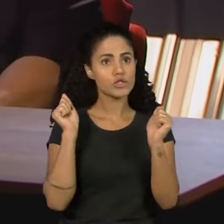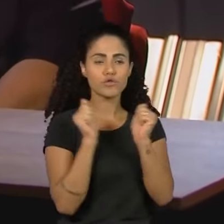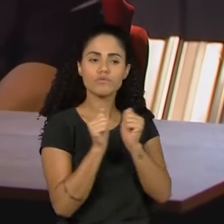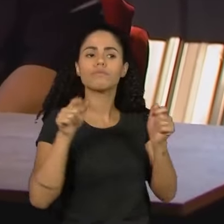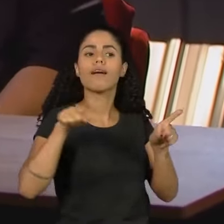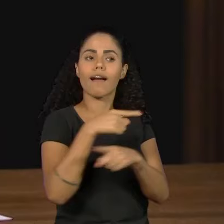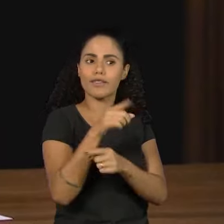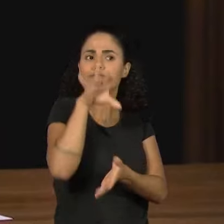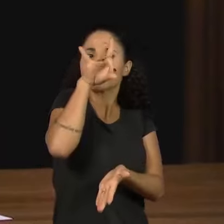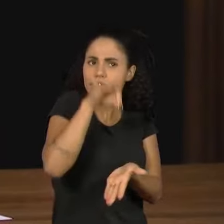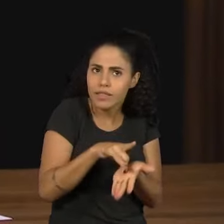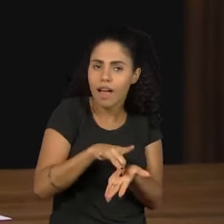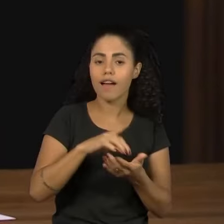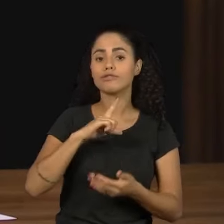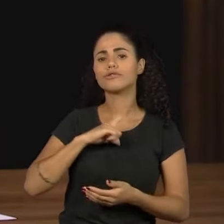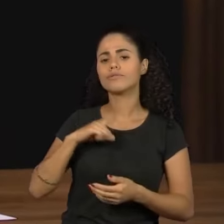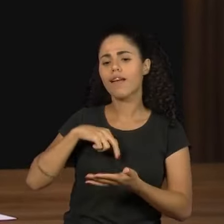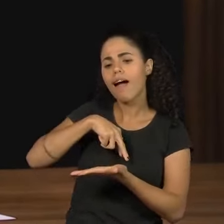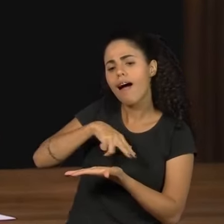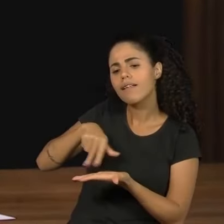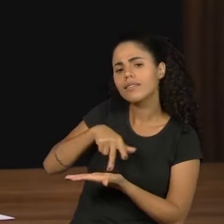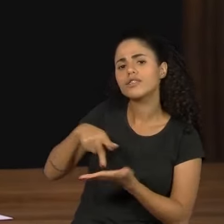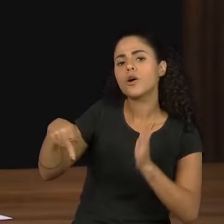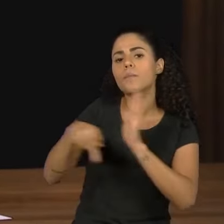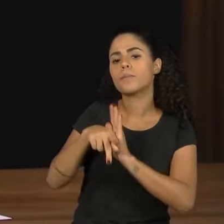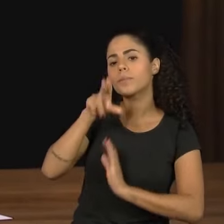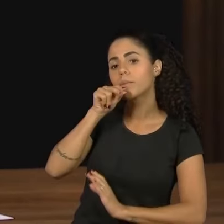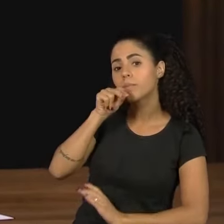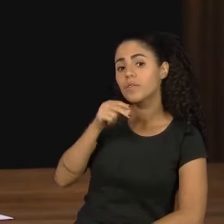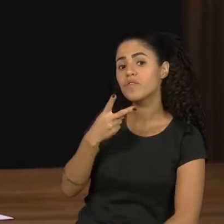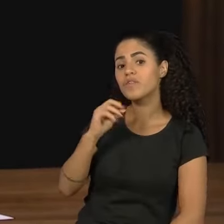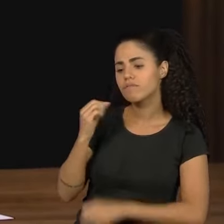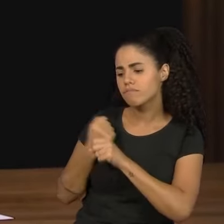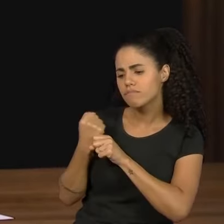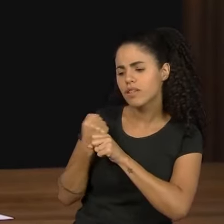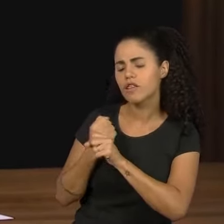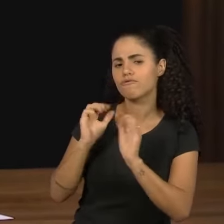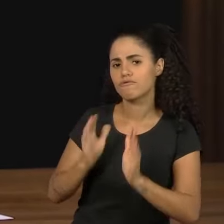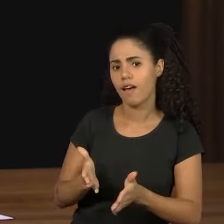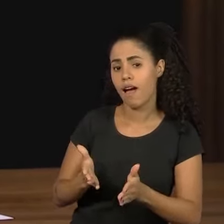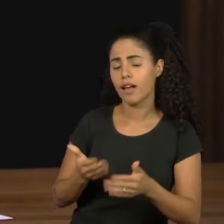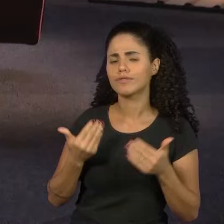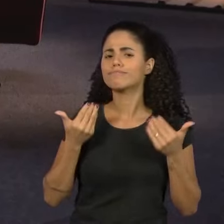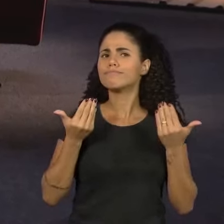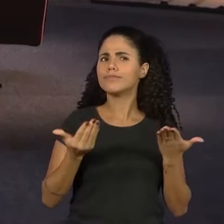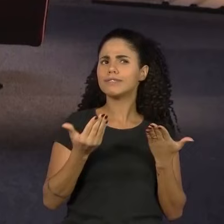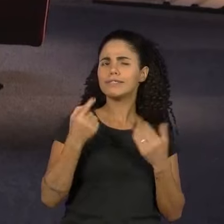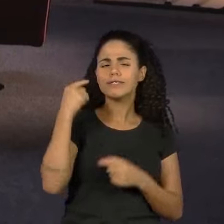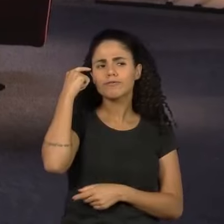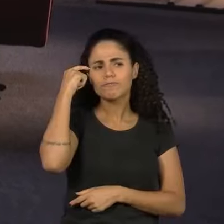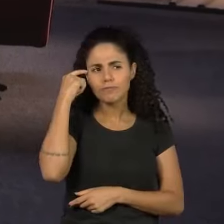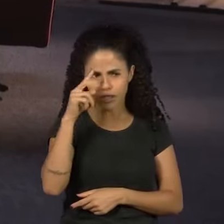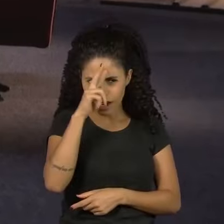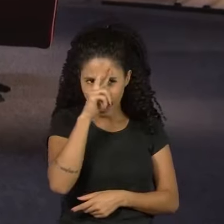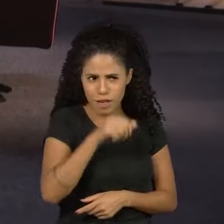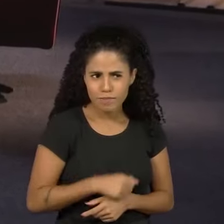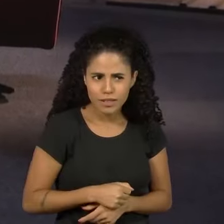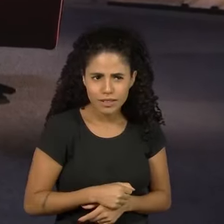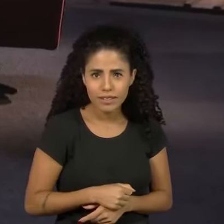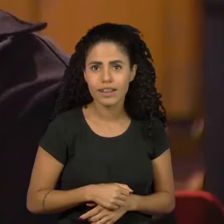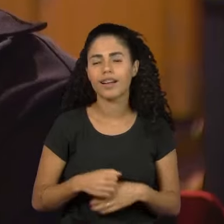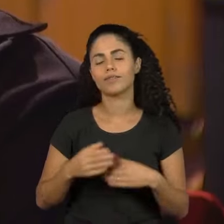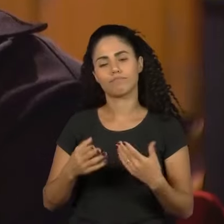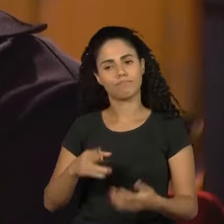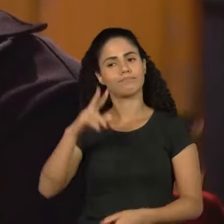canção a verdadeira dança do patinho já tem mais de 20 anos e aí lembra dessa né cara